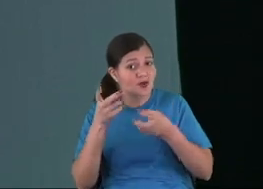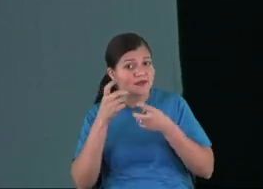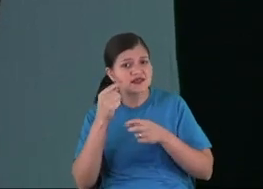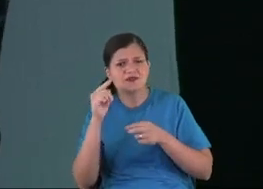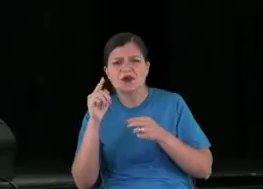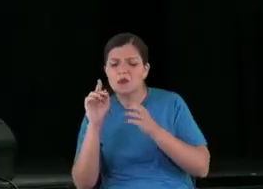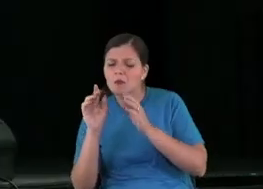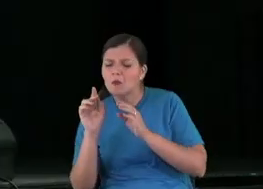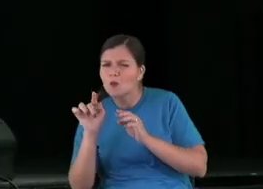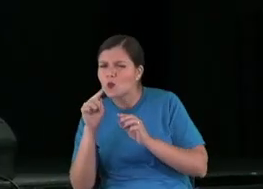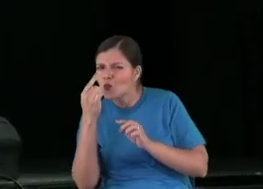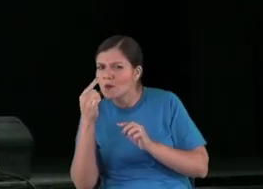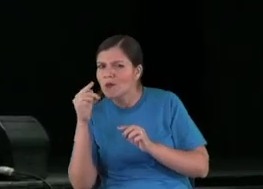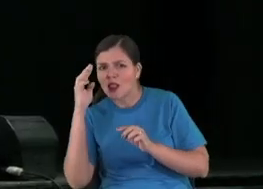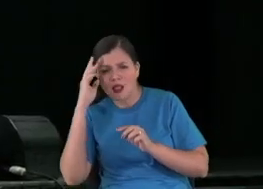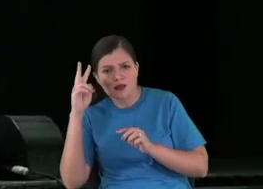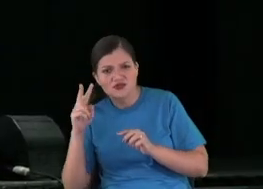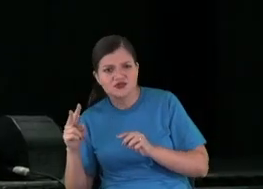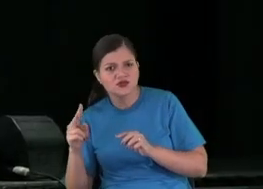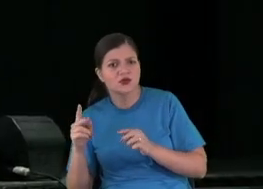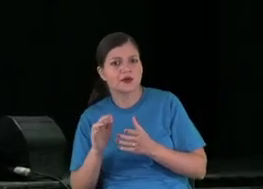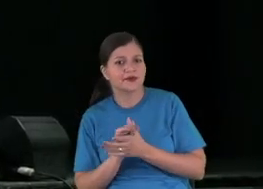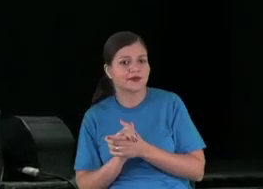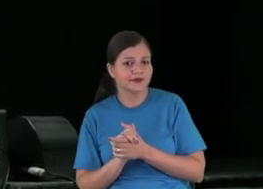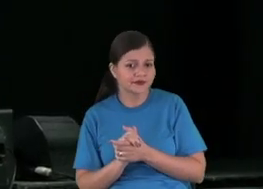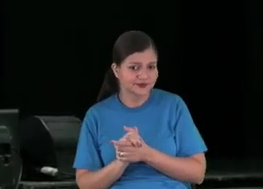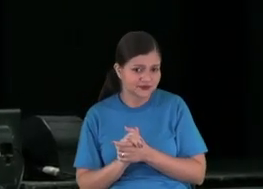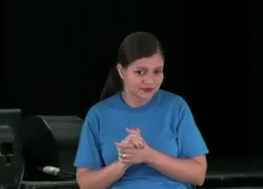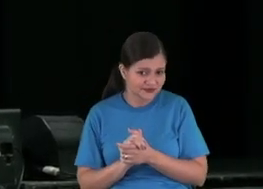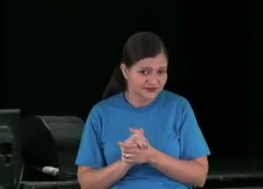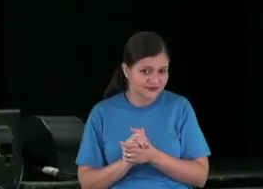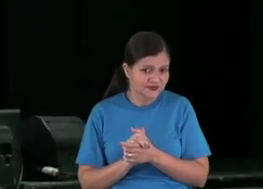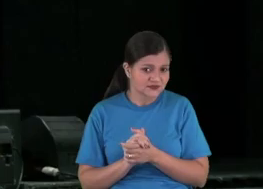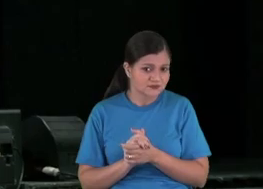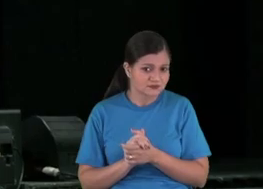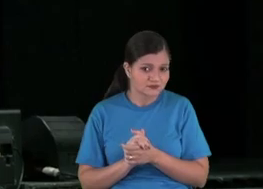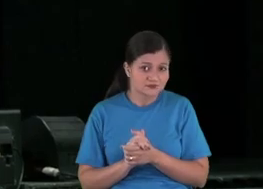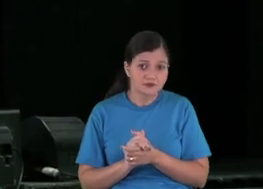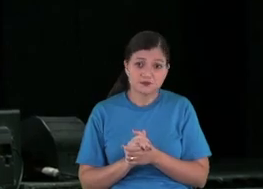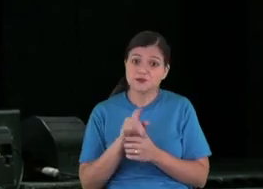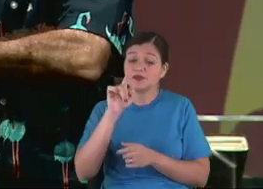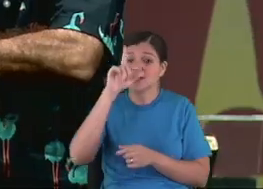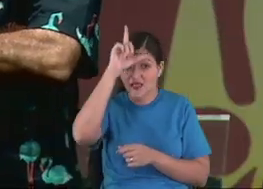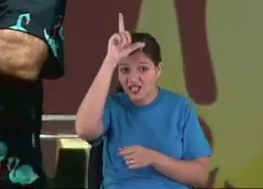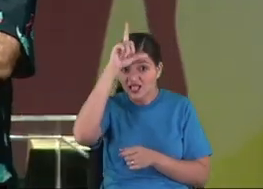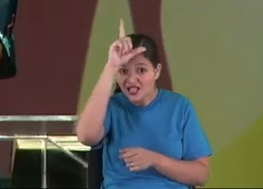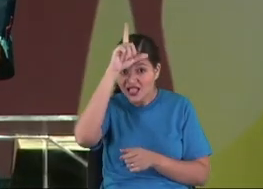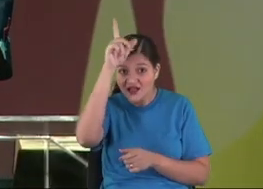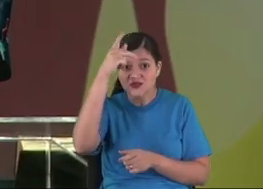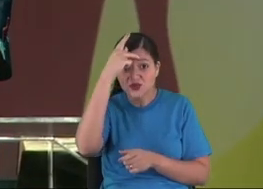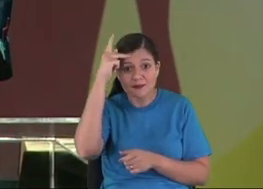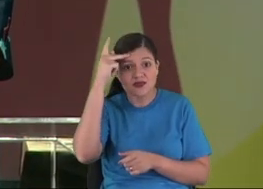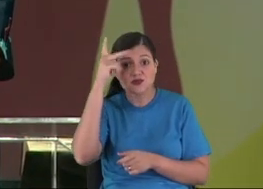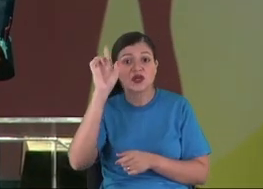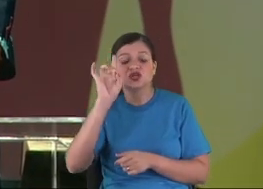como é que a gente diz nécio em amazonense? É, tem mais impacto, né? É leso quem só ouve o